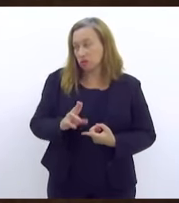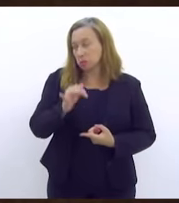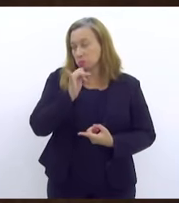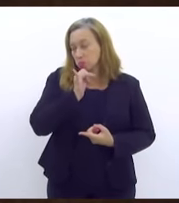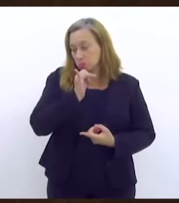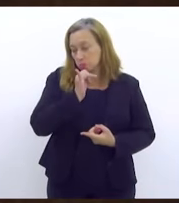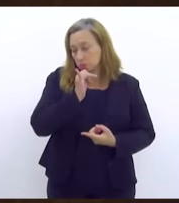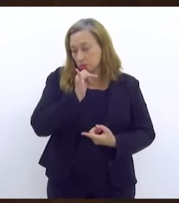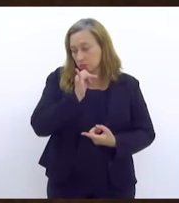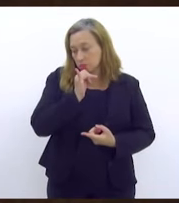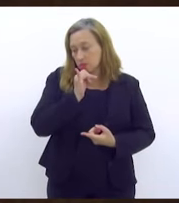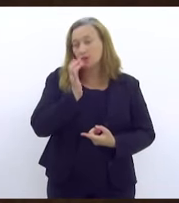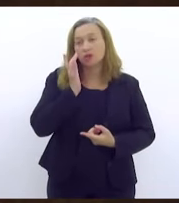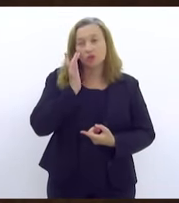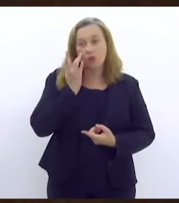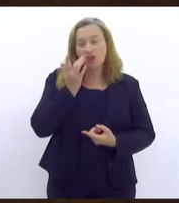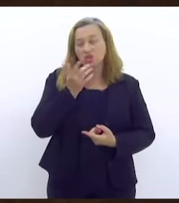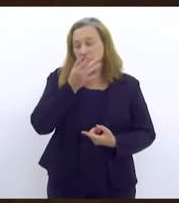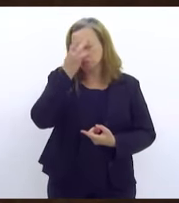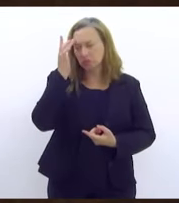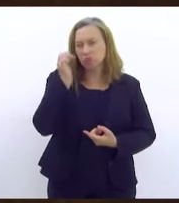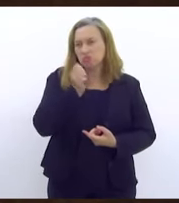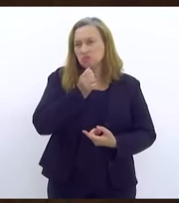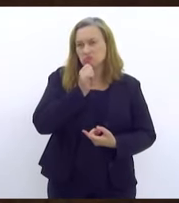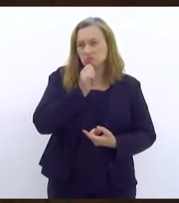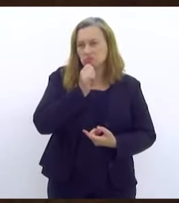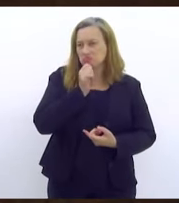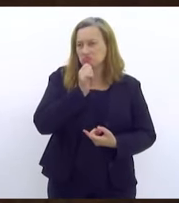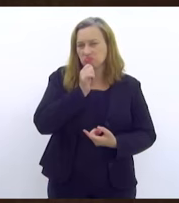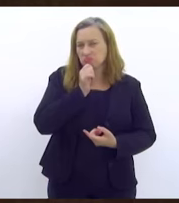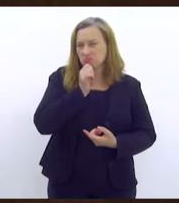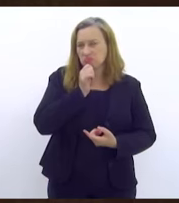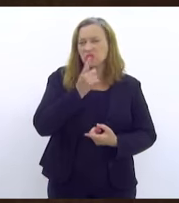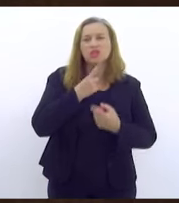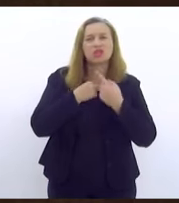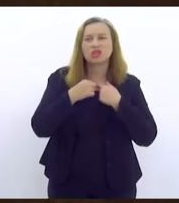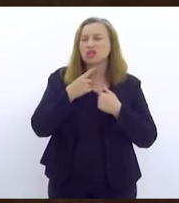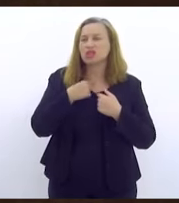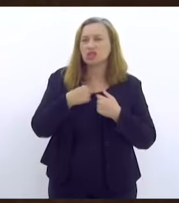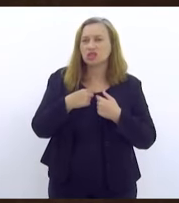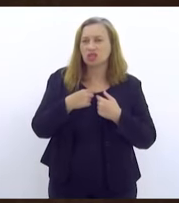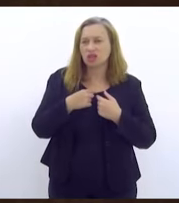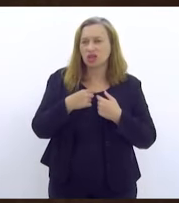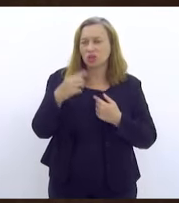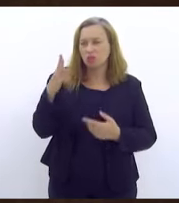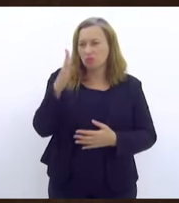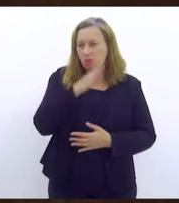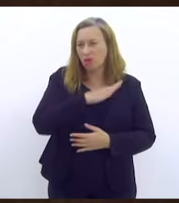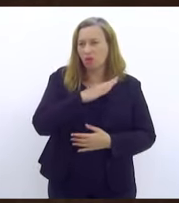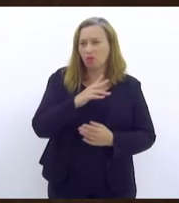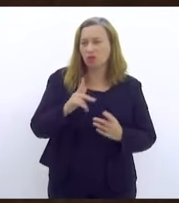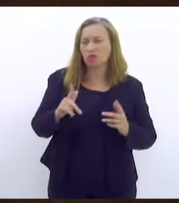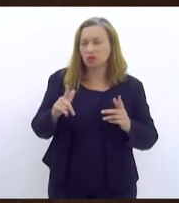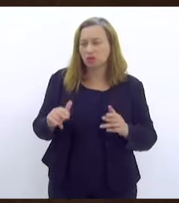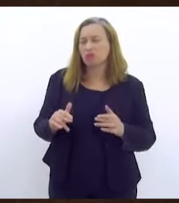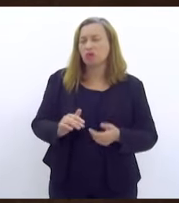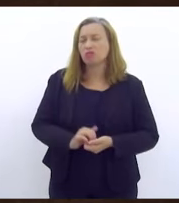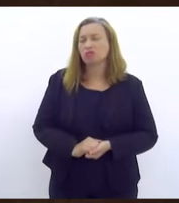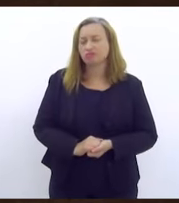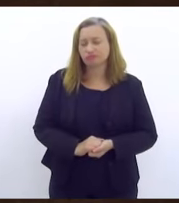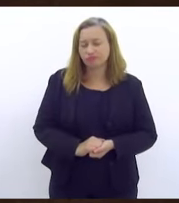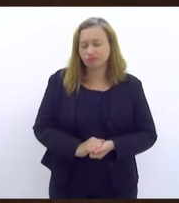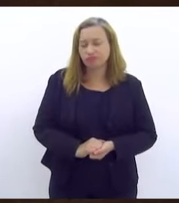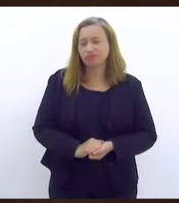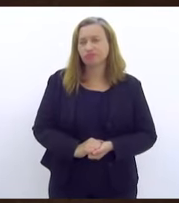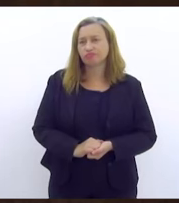triste, e acho que ninguém, né, ia desejar ninguém passar por esse momento irreparável que